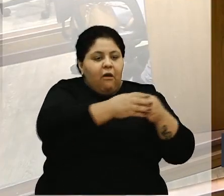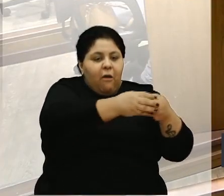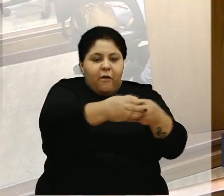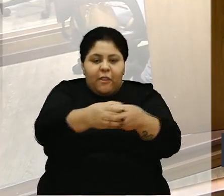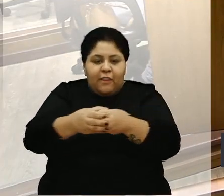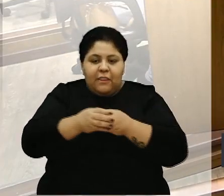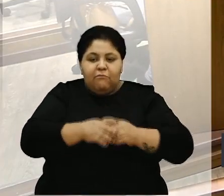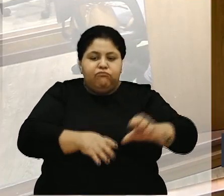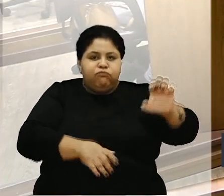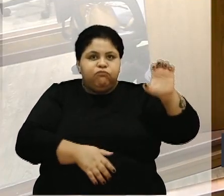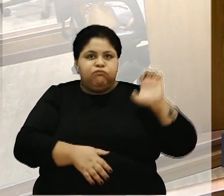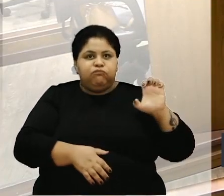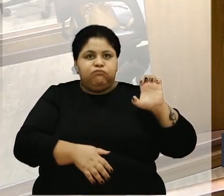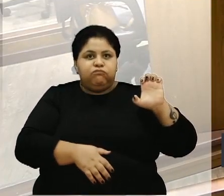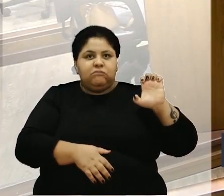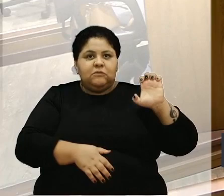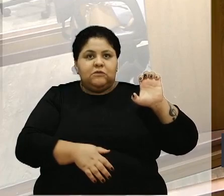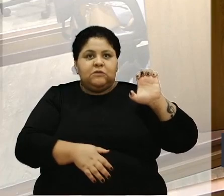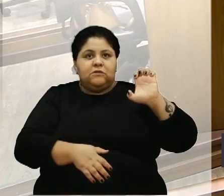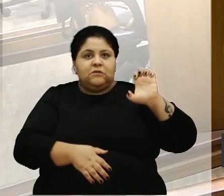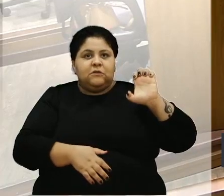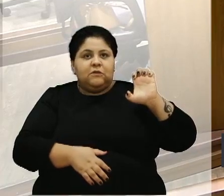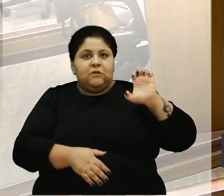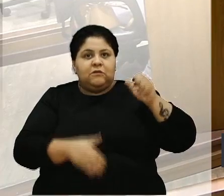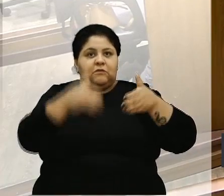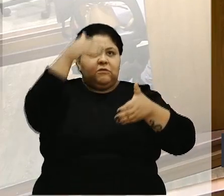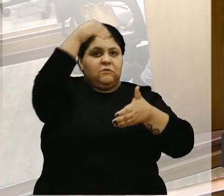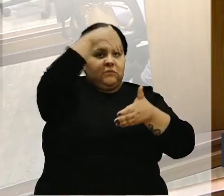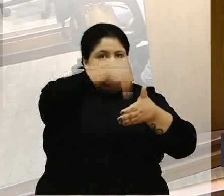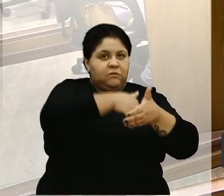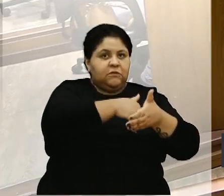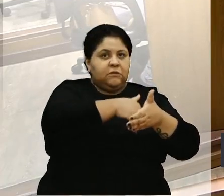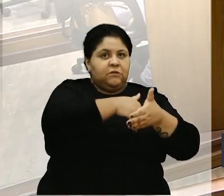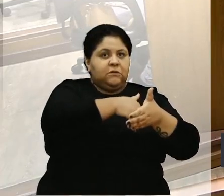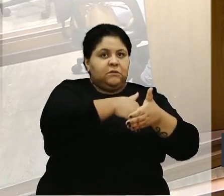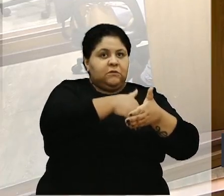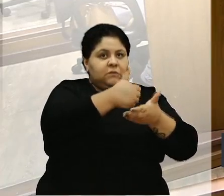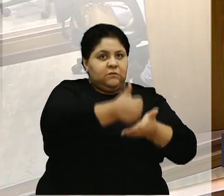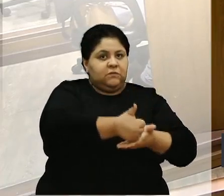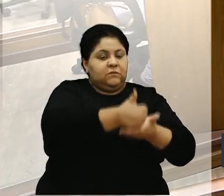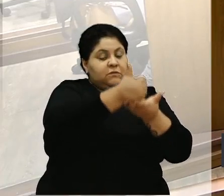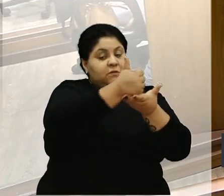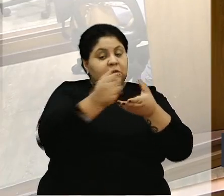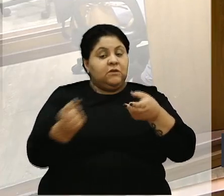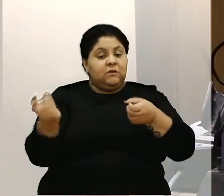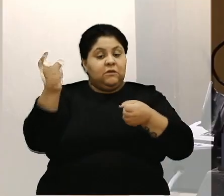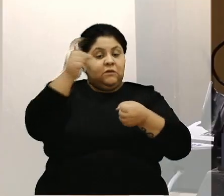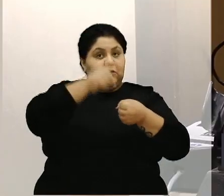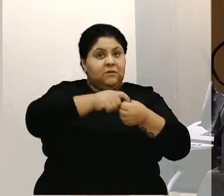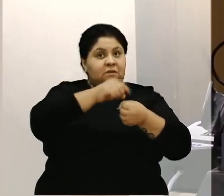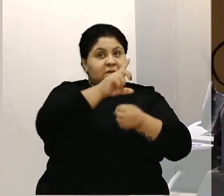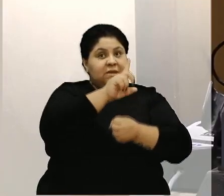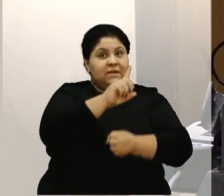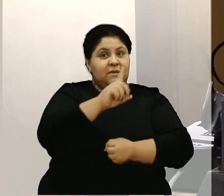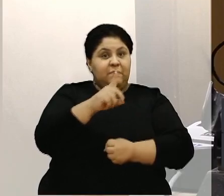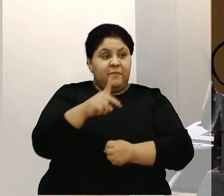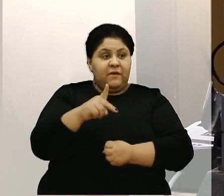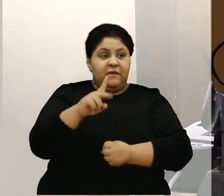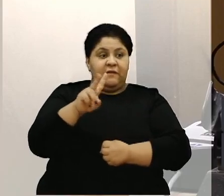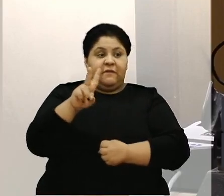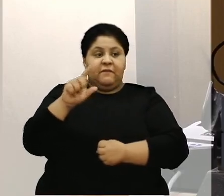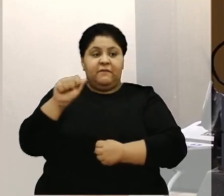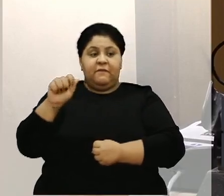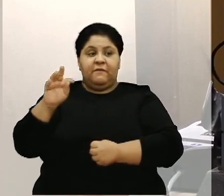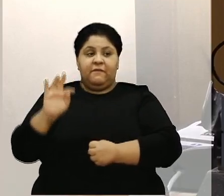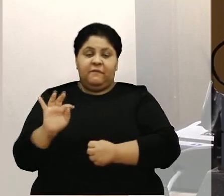esquerda que votou a favor da volta do DPVAT, votou a favor